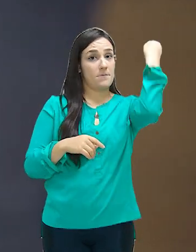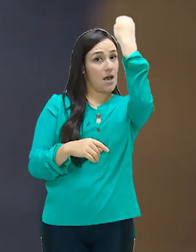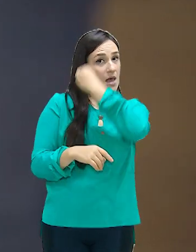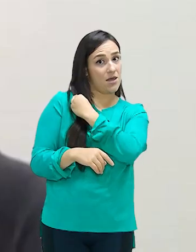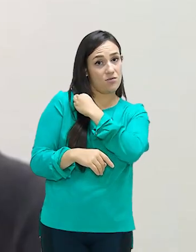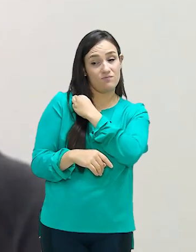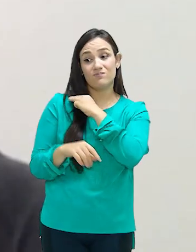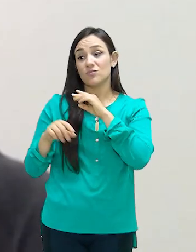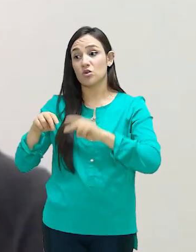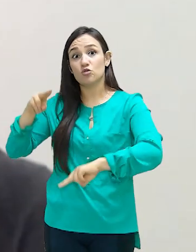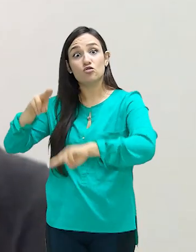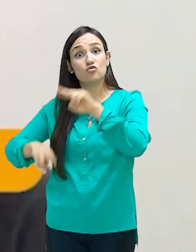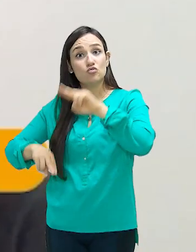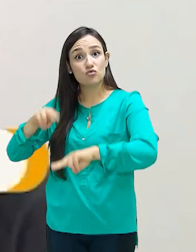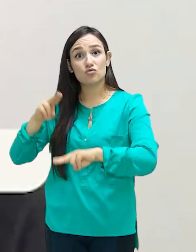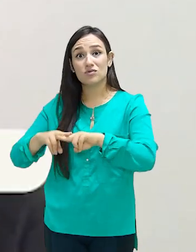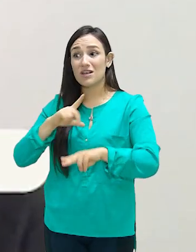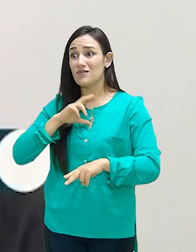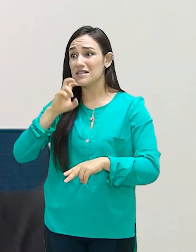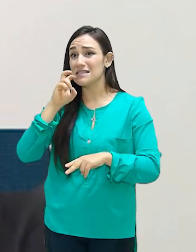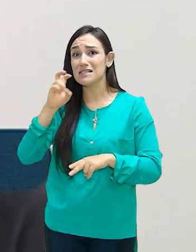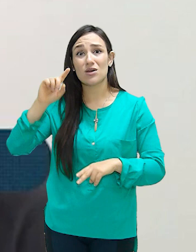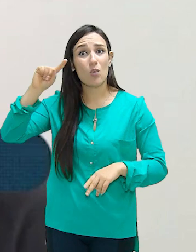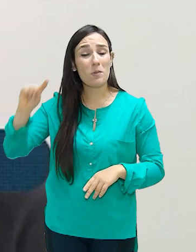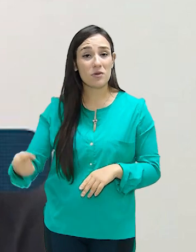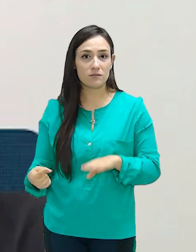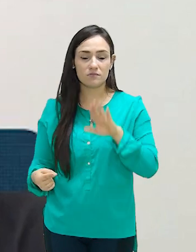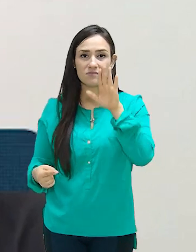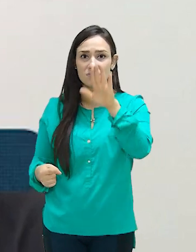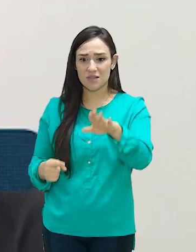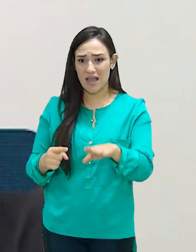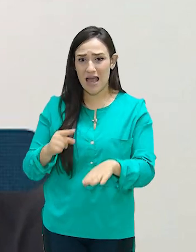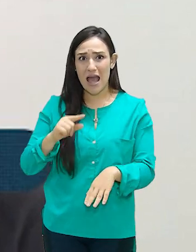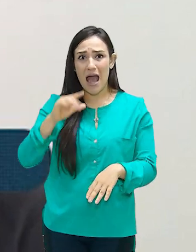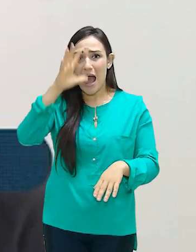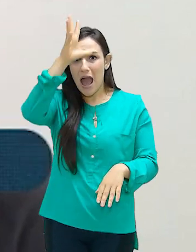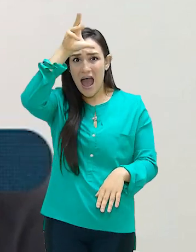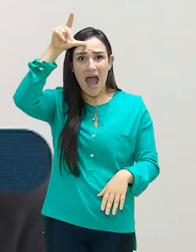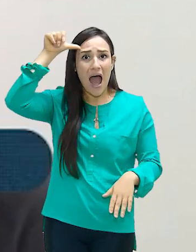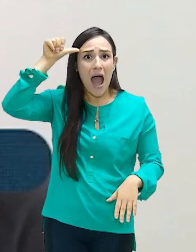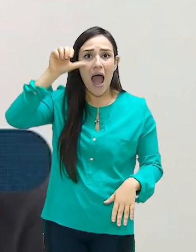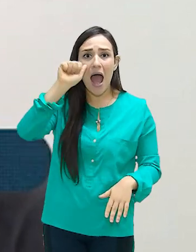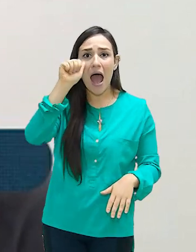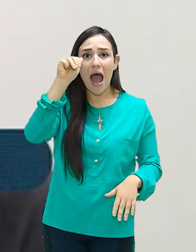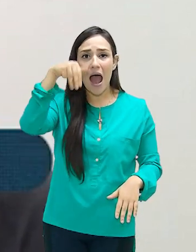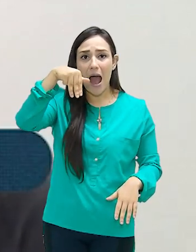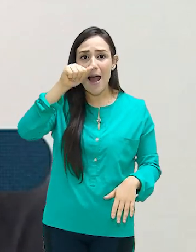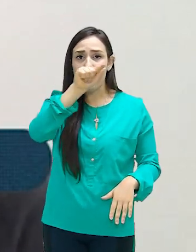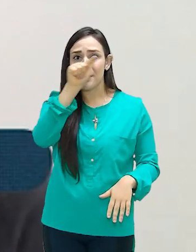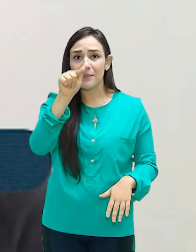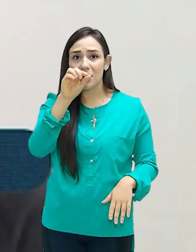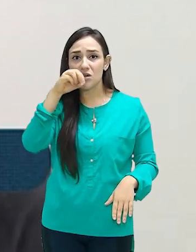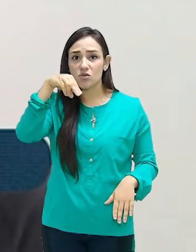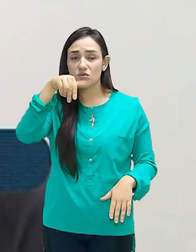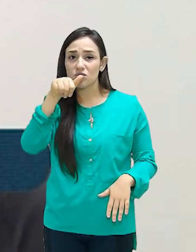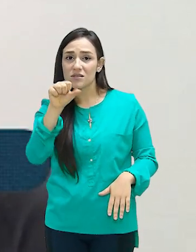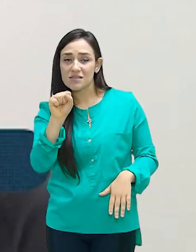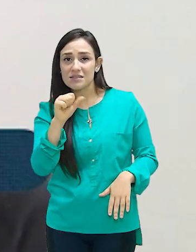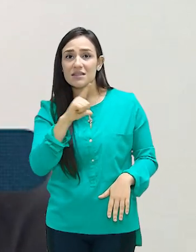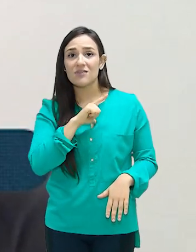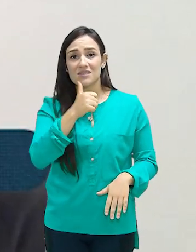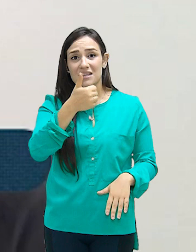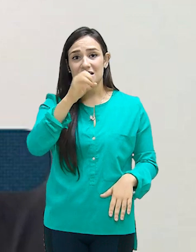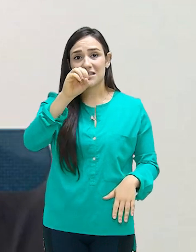destaque para o Amazonas, onde teve um aumento de 133%, é mais que o dobro. O